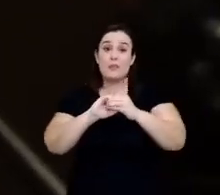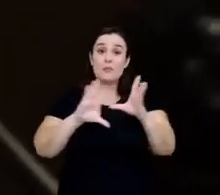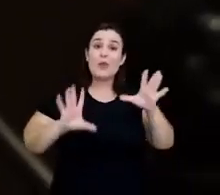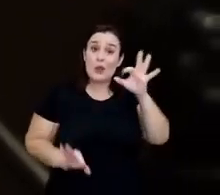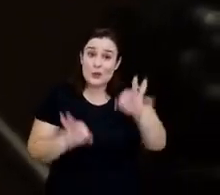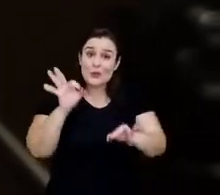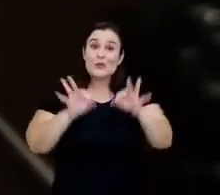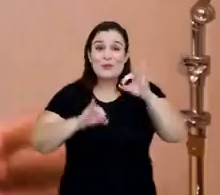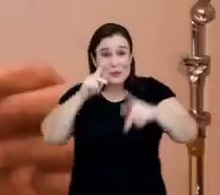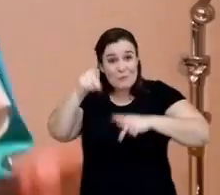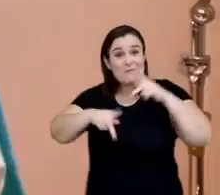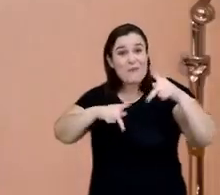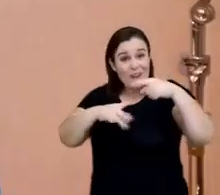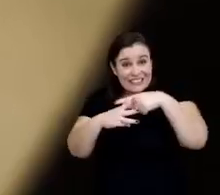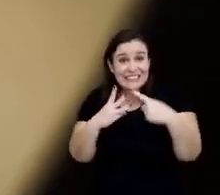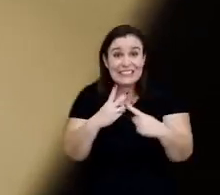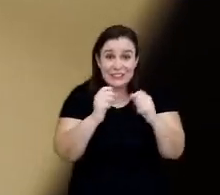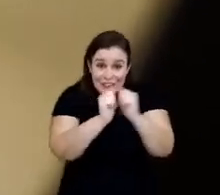o povo!